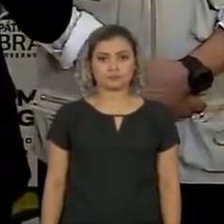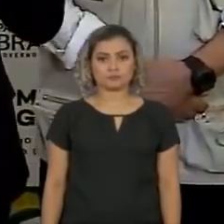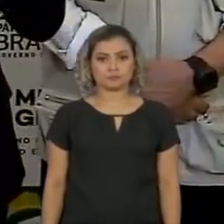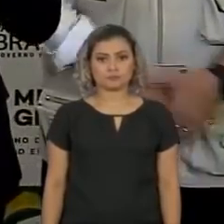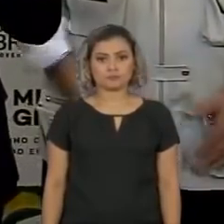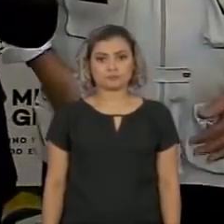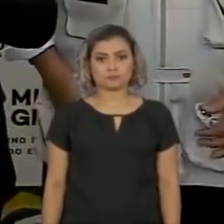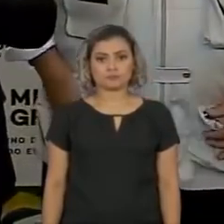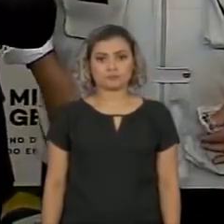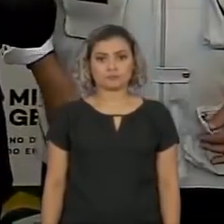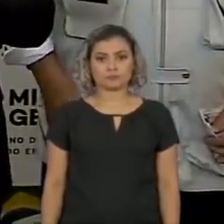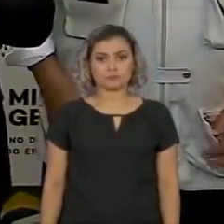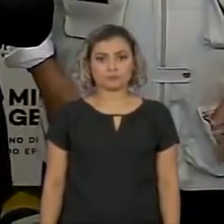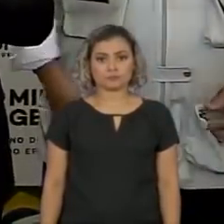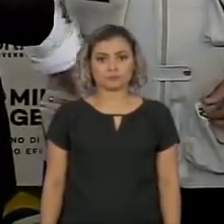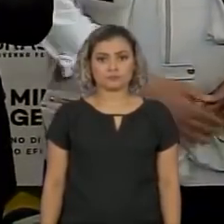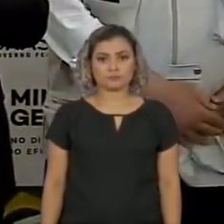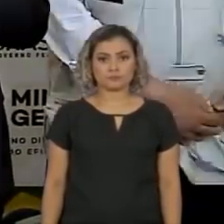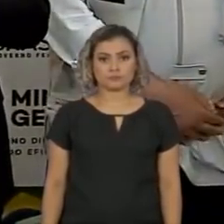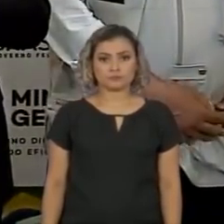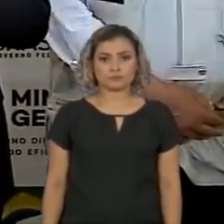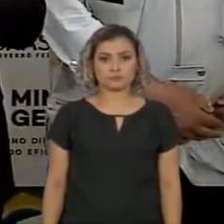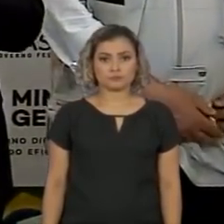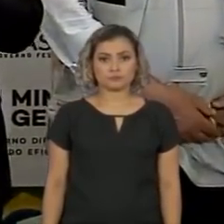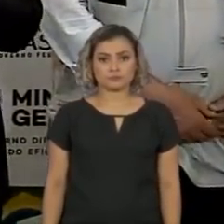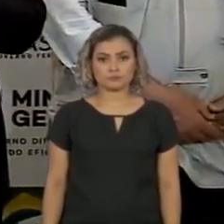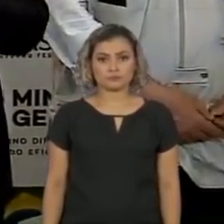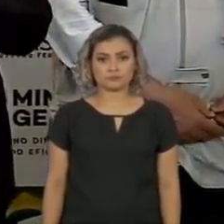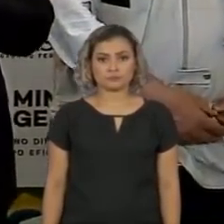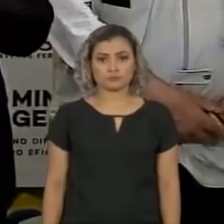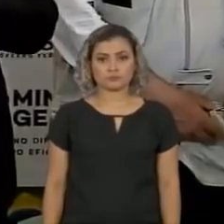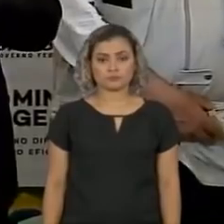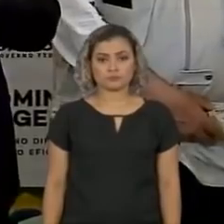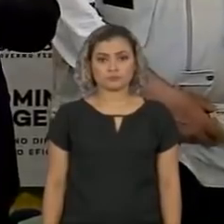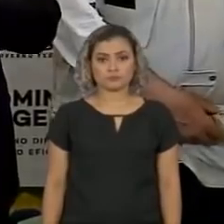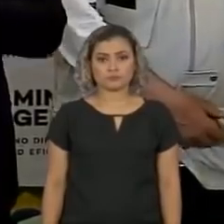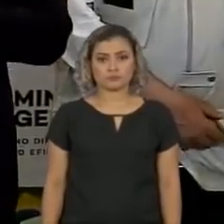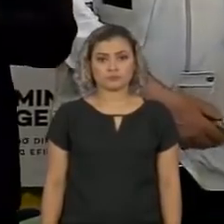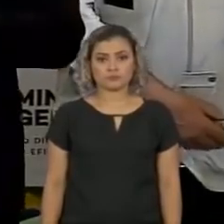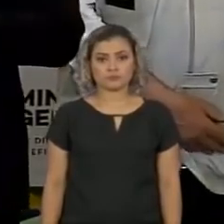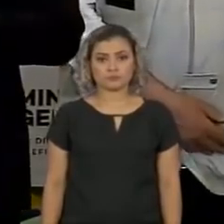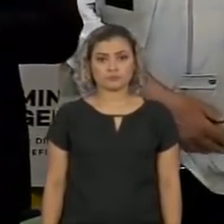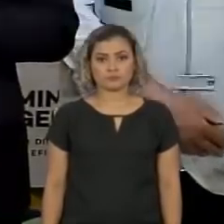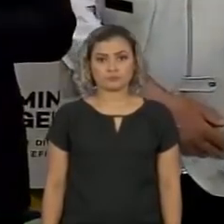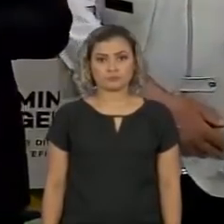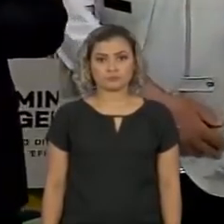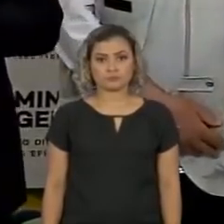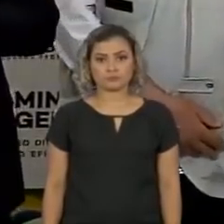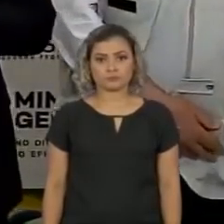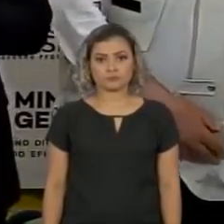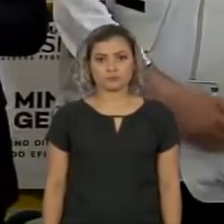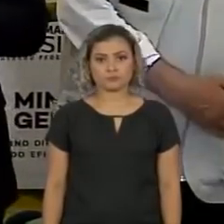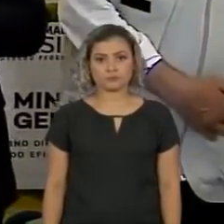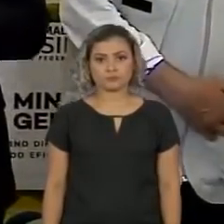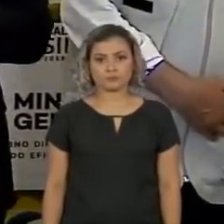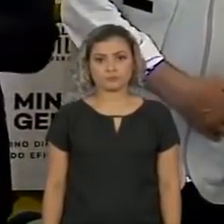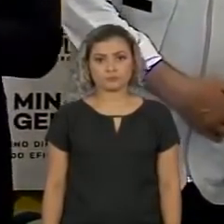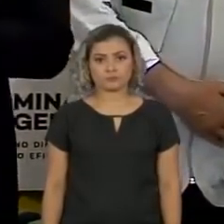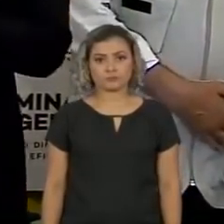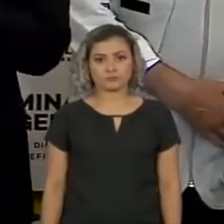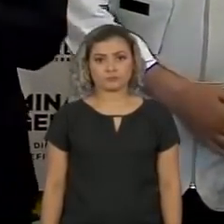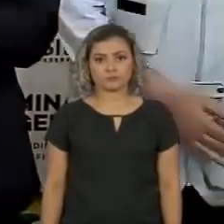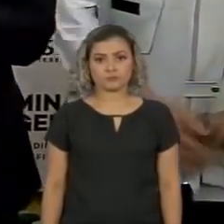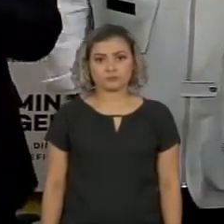R$1 bilhão para esta região sudeste atingida.